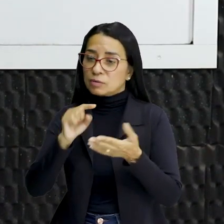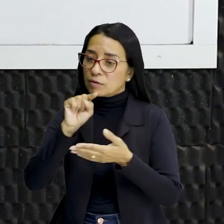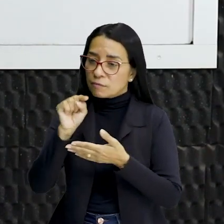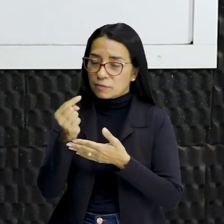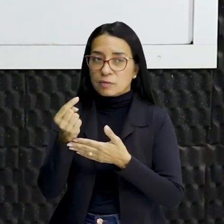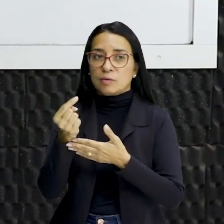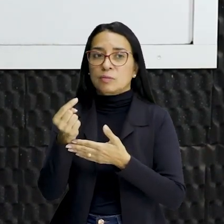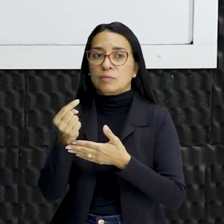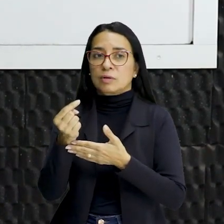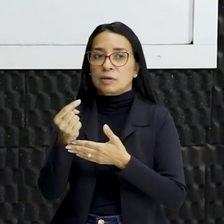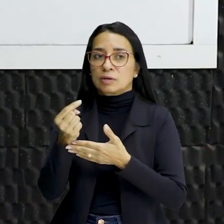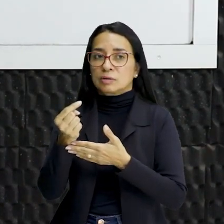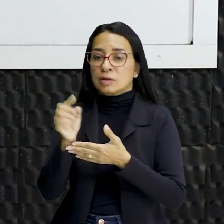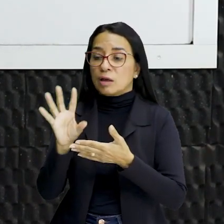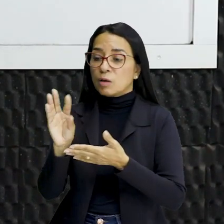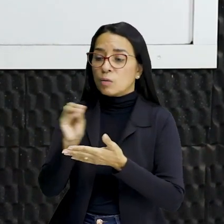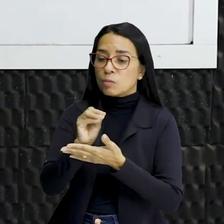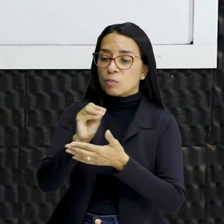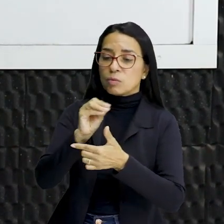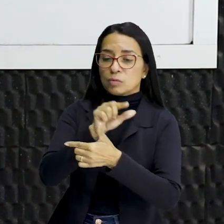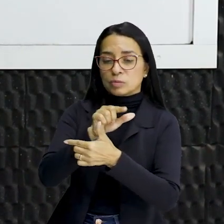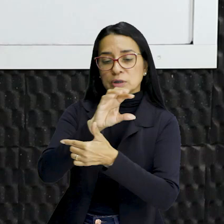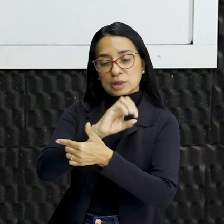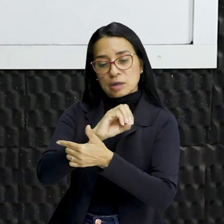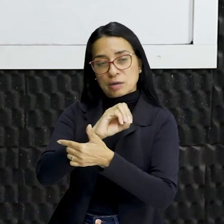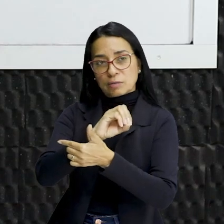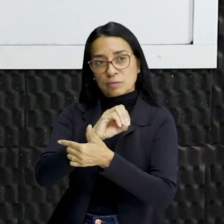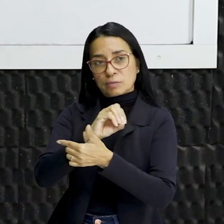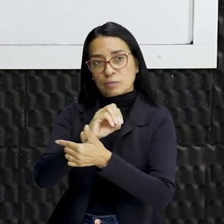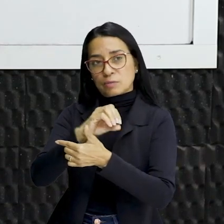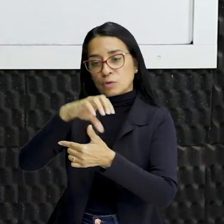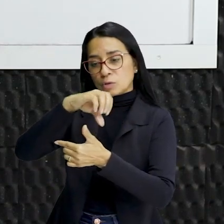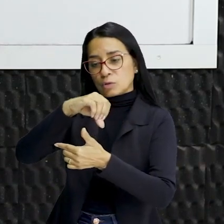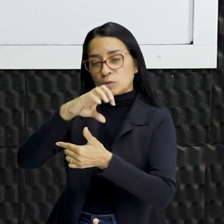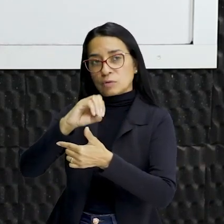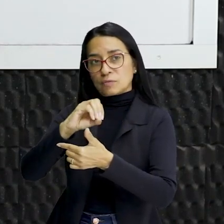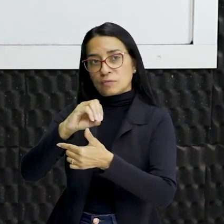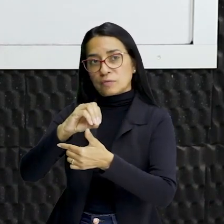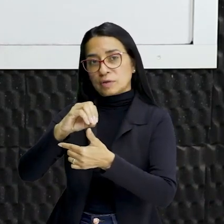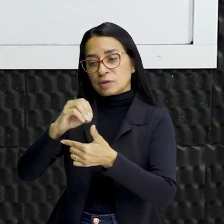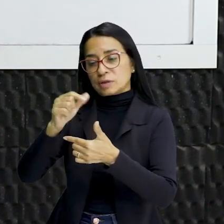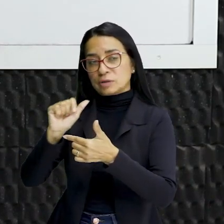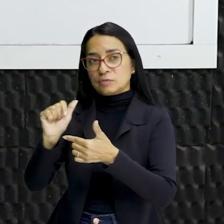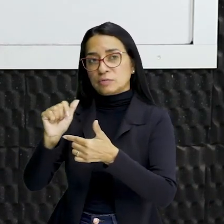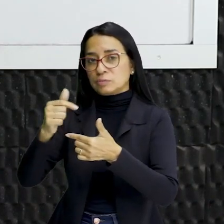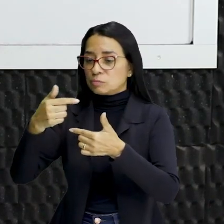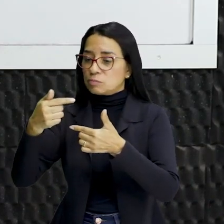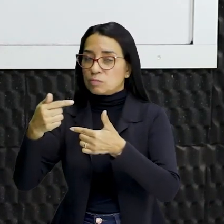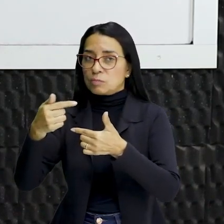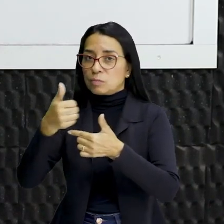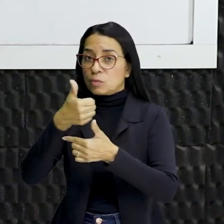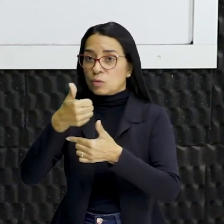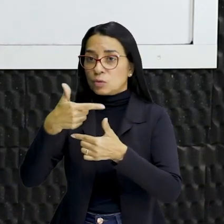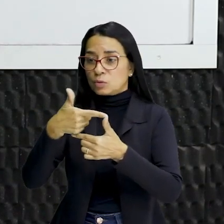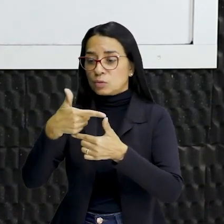continuar essa conta né você bota uma vírgula aqui acrescenta um zero aqui ó 90